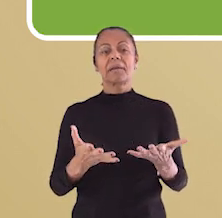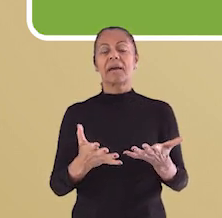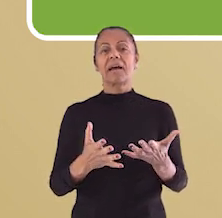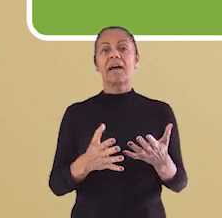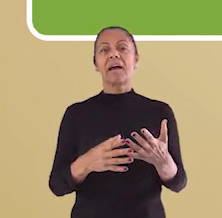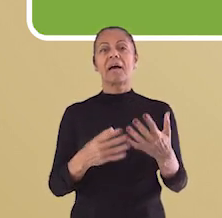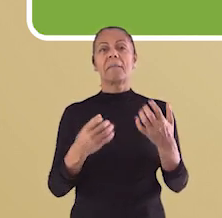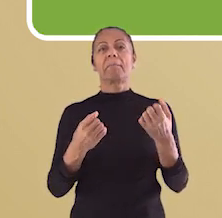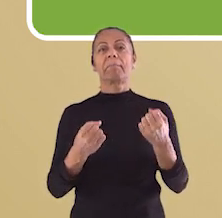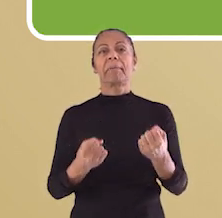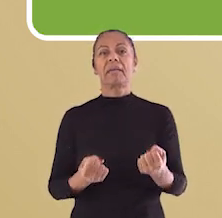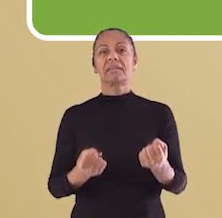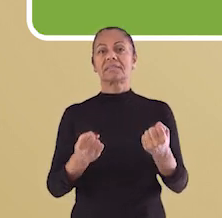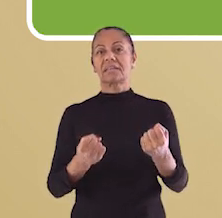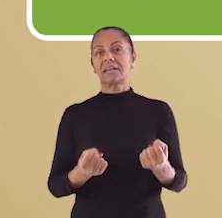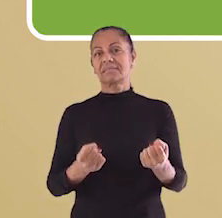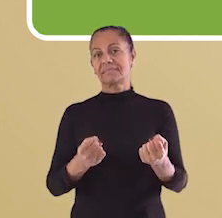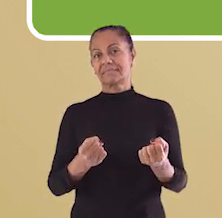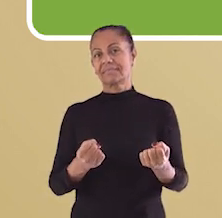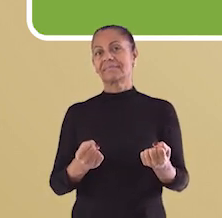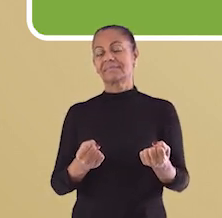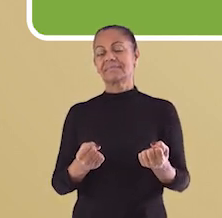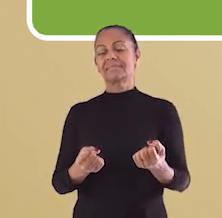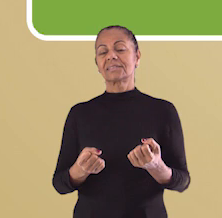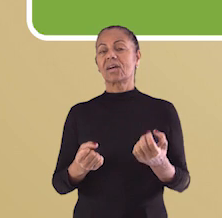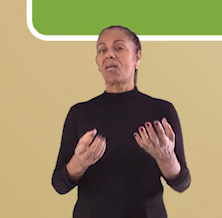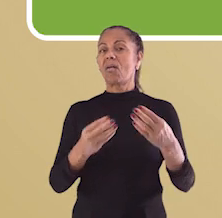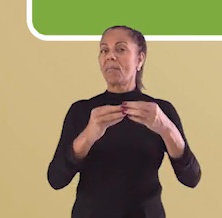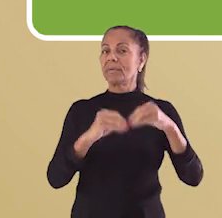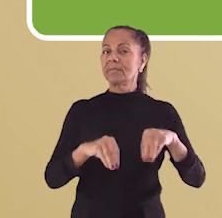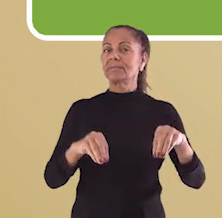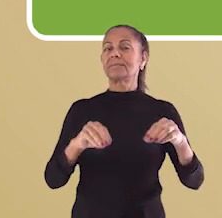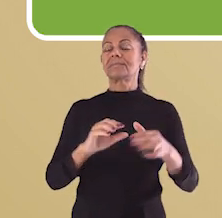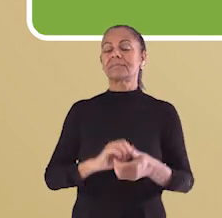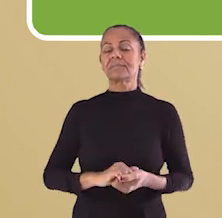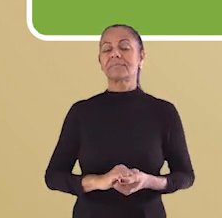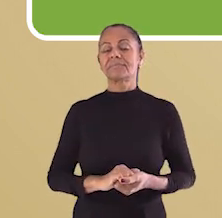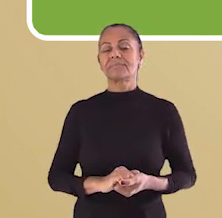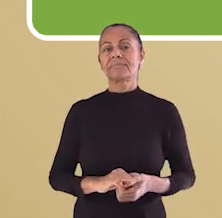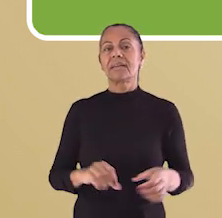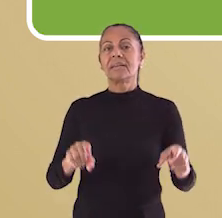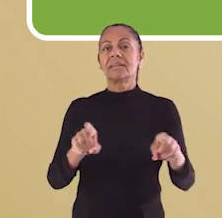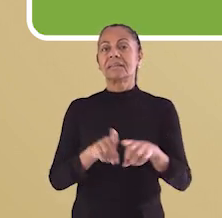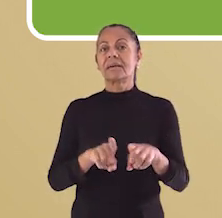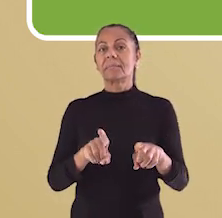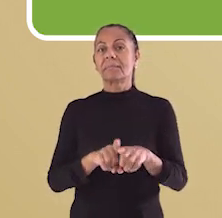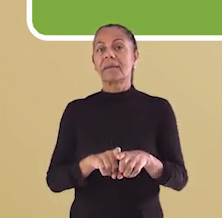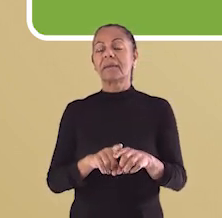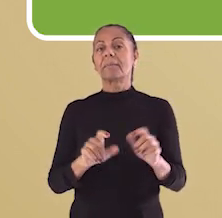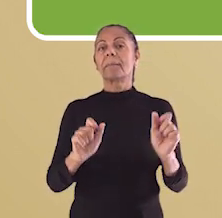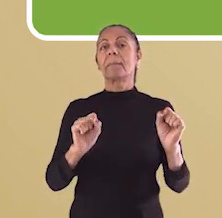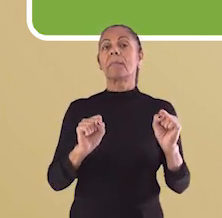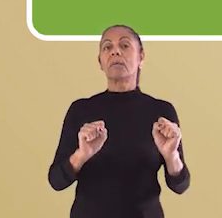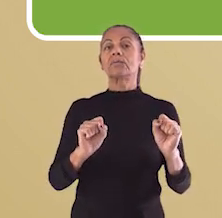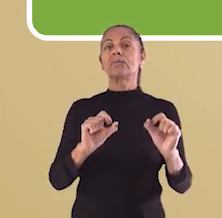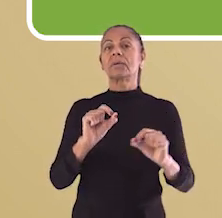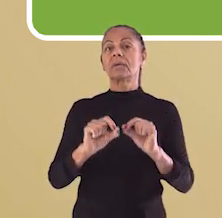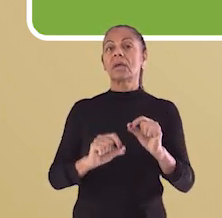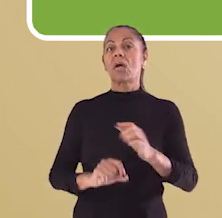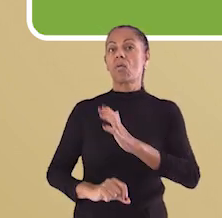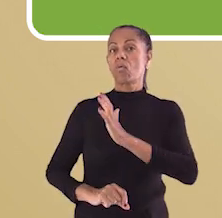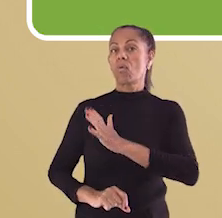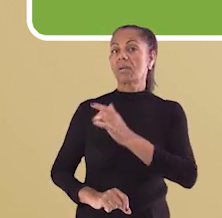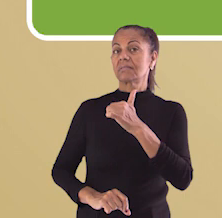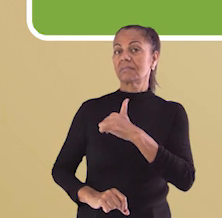estão preparadas para receber essa quantidade de peso que essa pessoa adquiriu. Então, além desses problemas, existe também a possibilidade